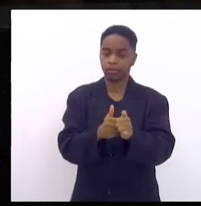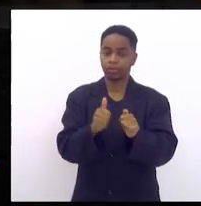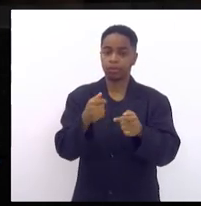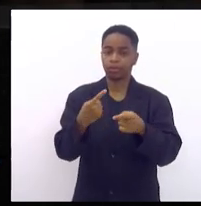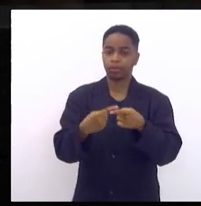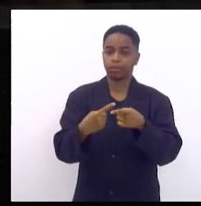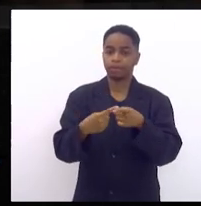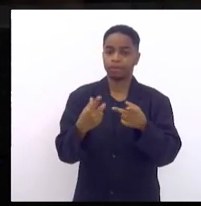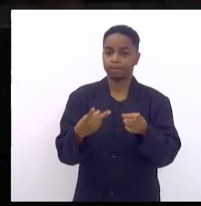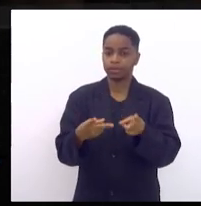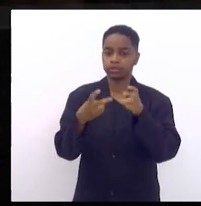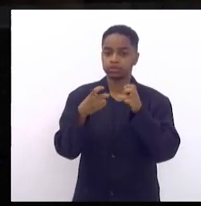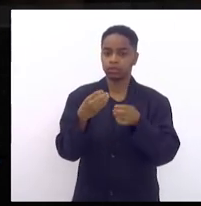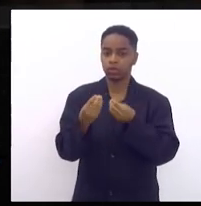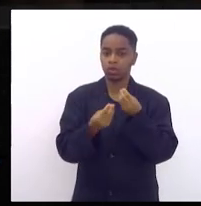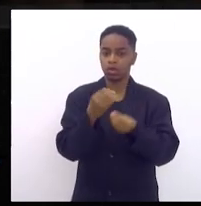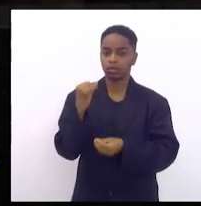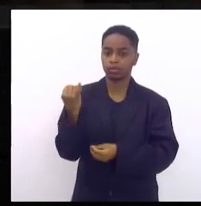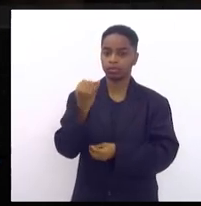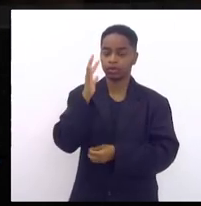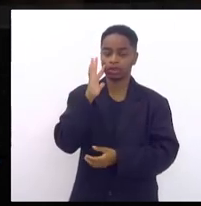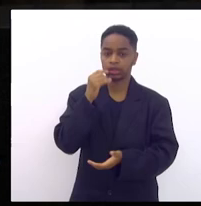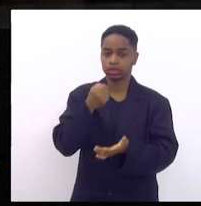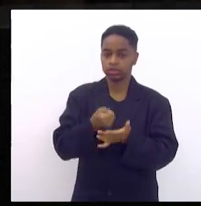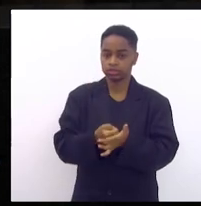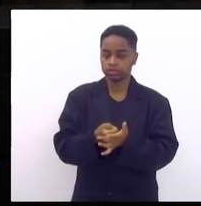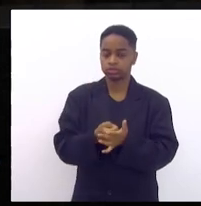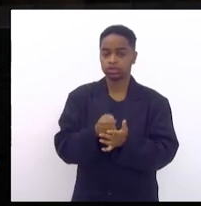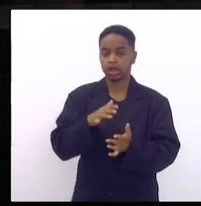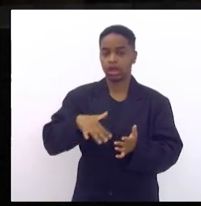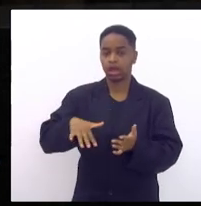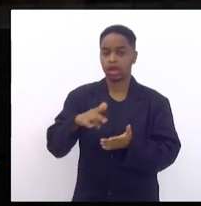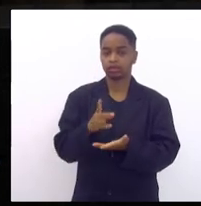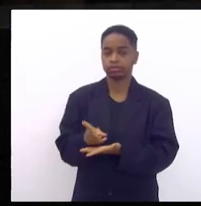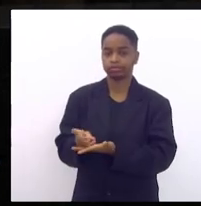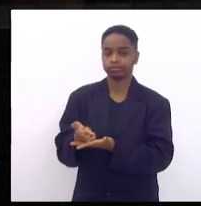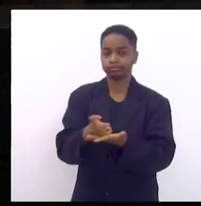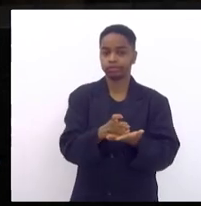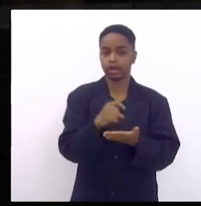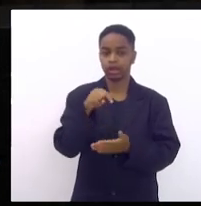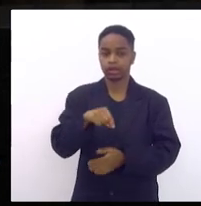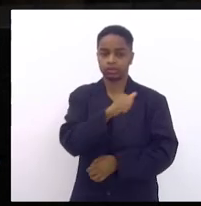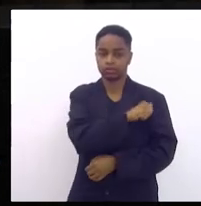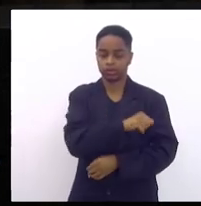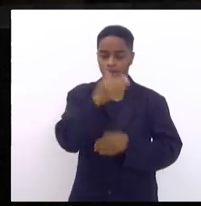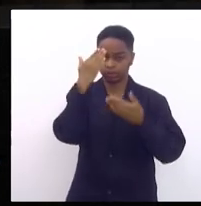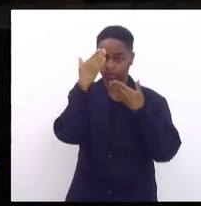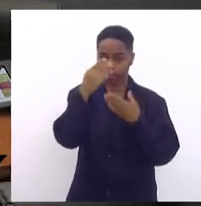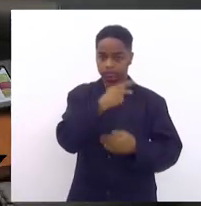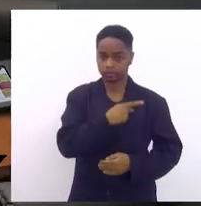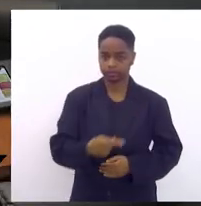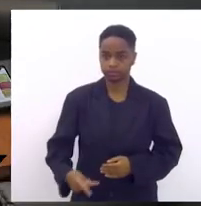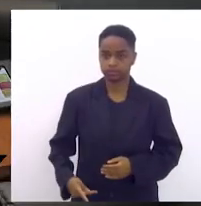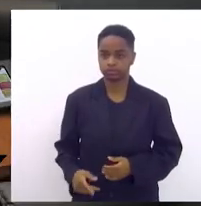importância dessas decisões para a arrecadação tributária no nosso Estado do Rio de Janeiro. Muito obrigado, senhora presidente.